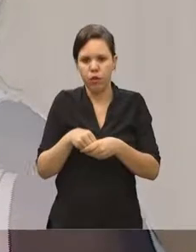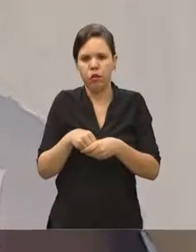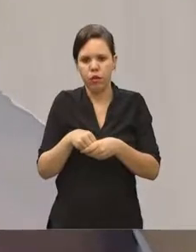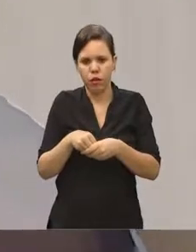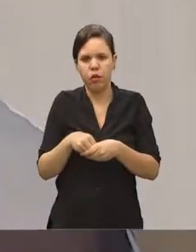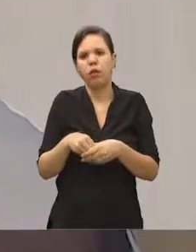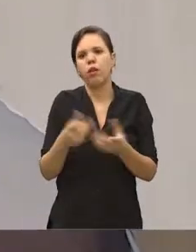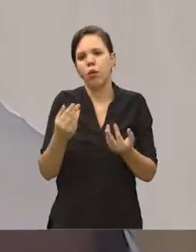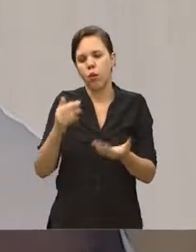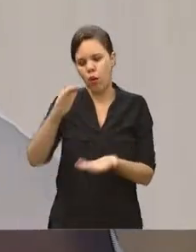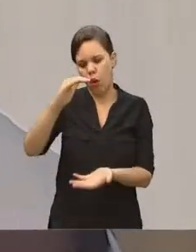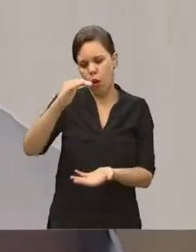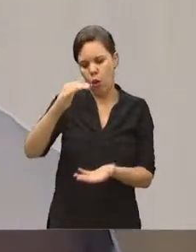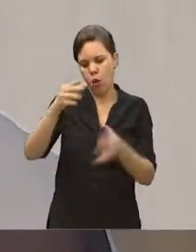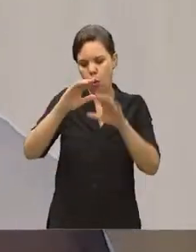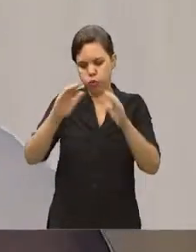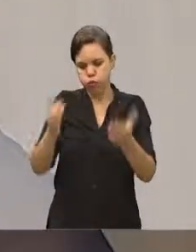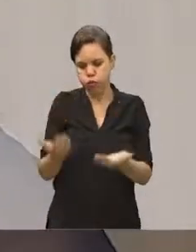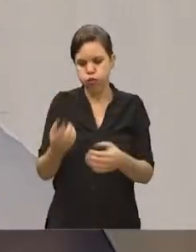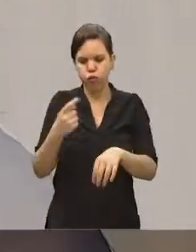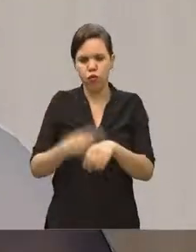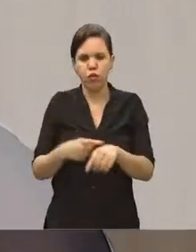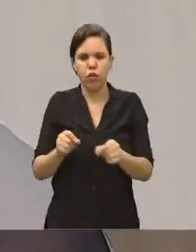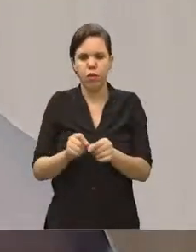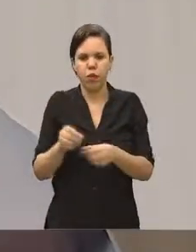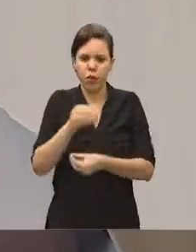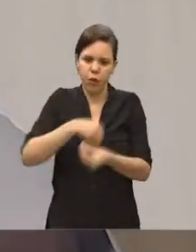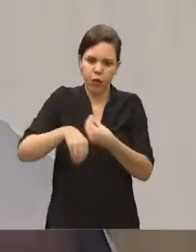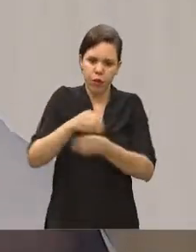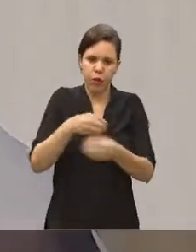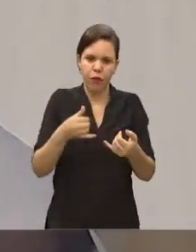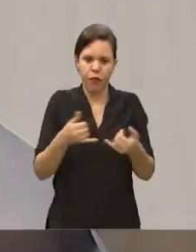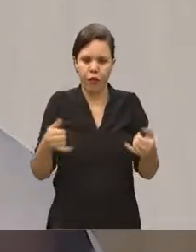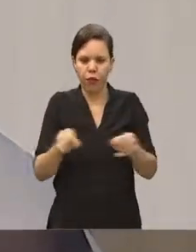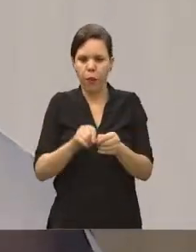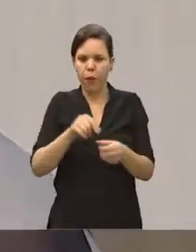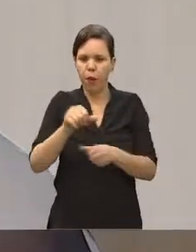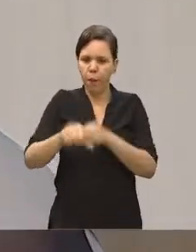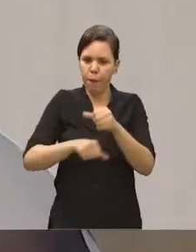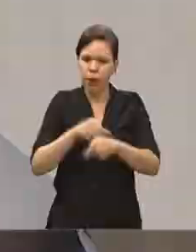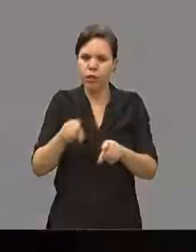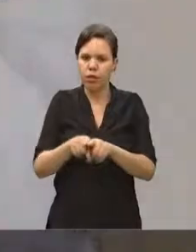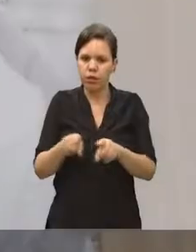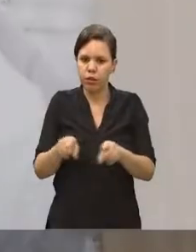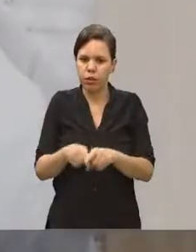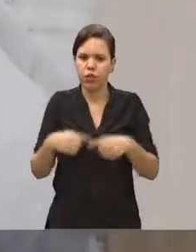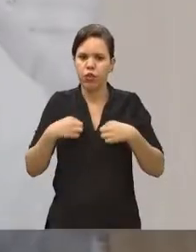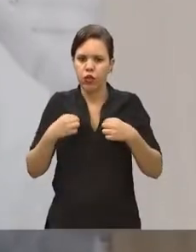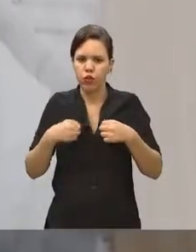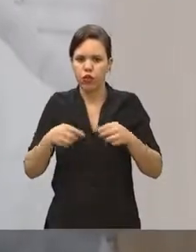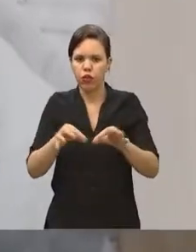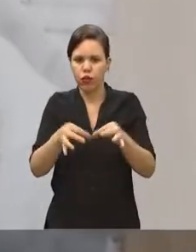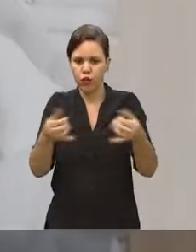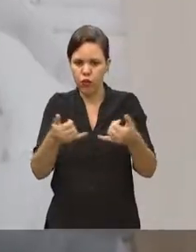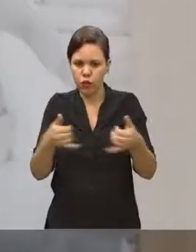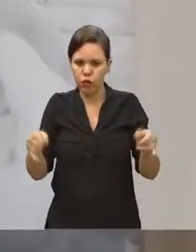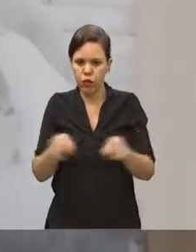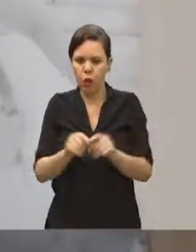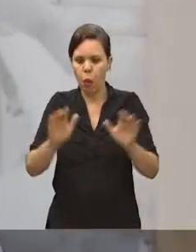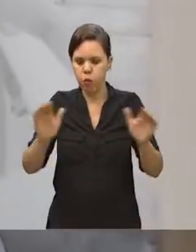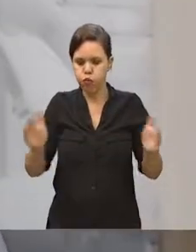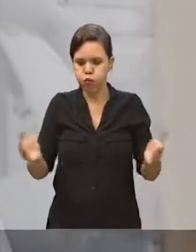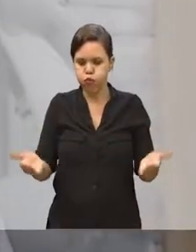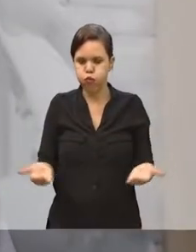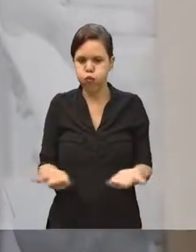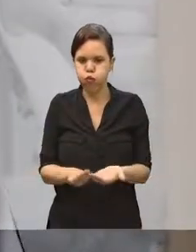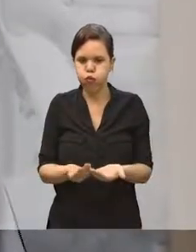PET. Então, esse tecido ele é parte fio de PET e parte reciclado da indústria têxtil. A gente está usando esses vasos de coco,